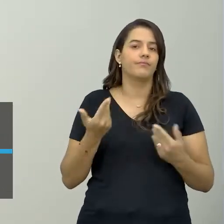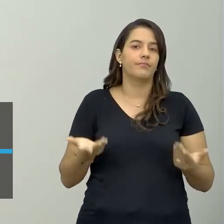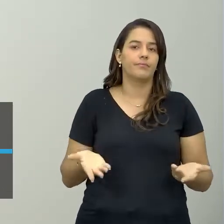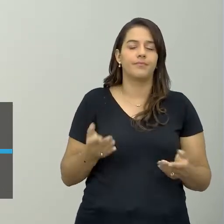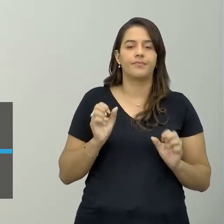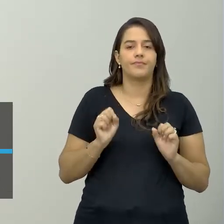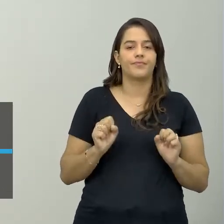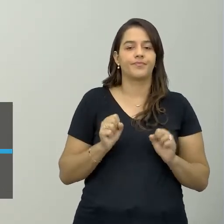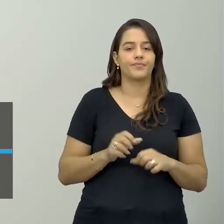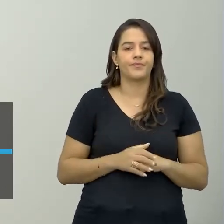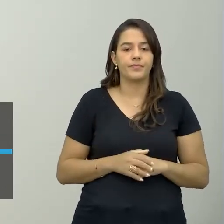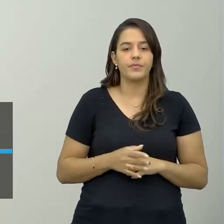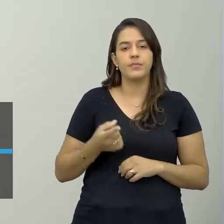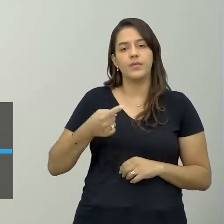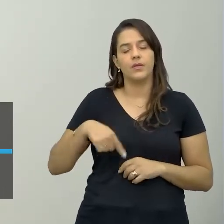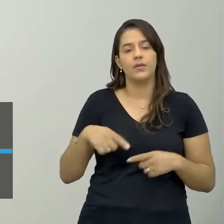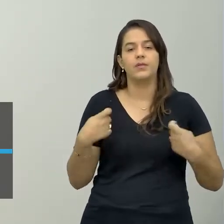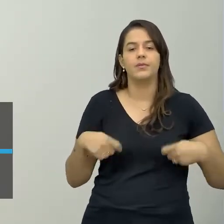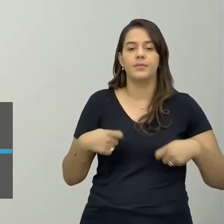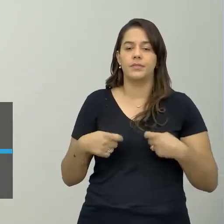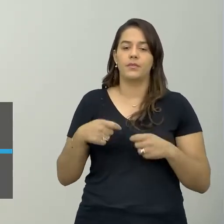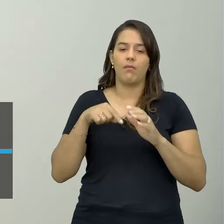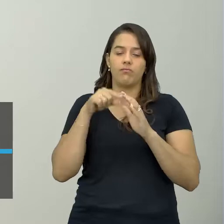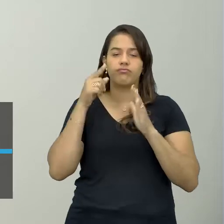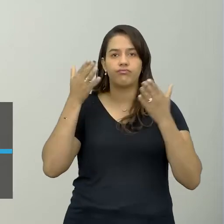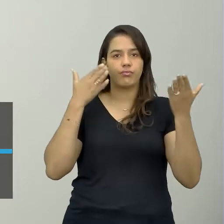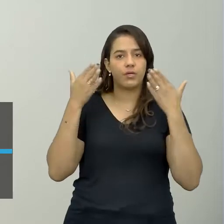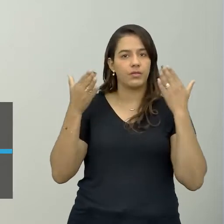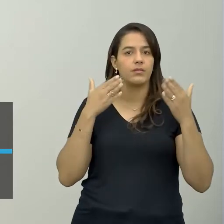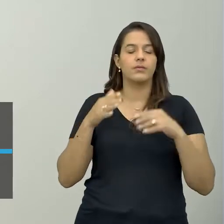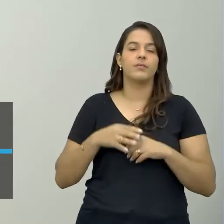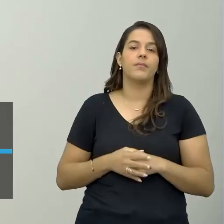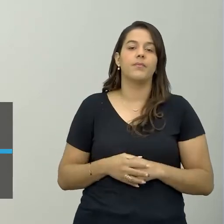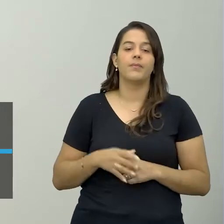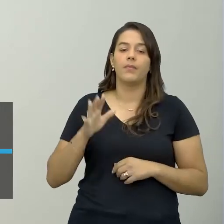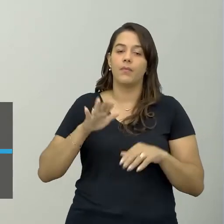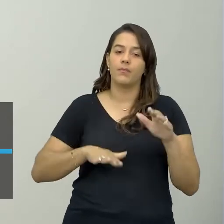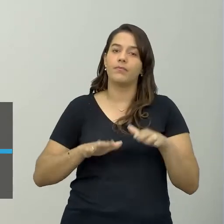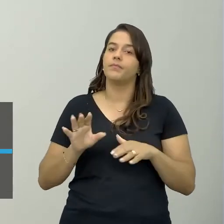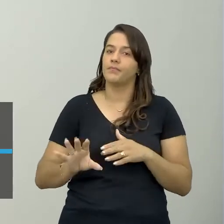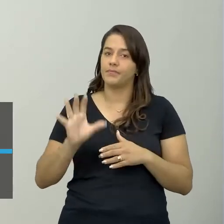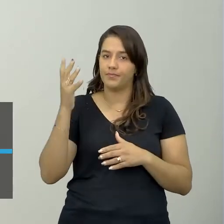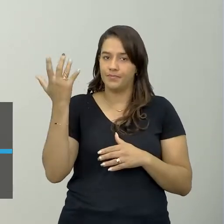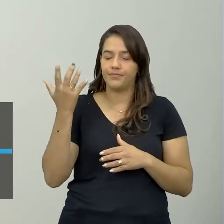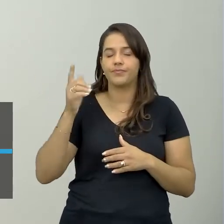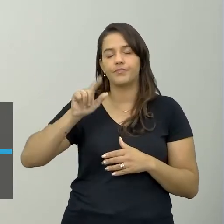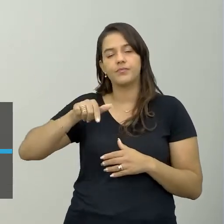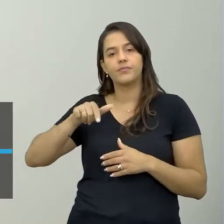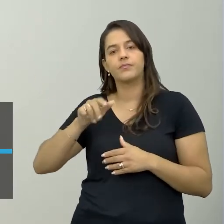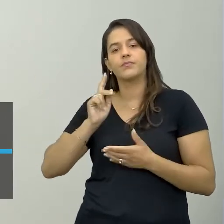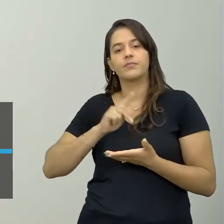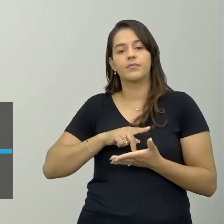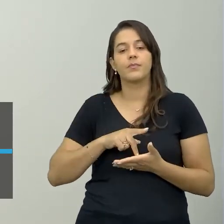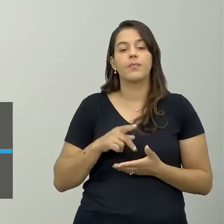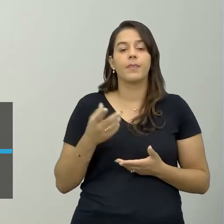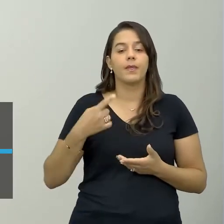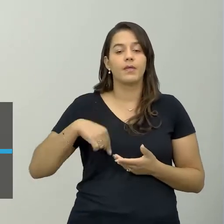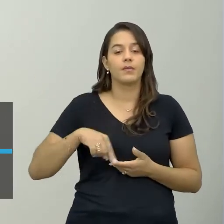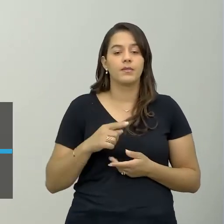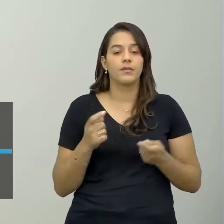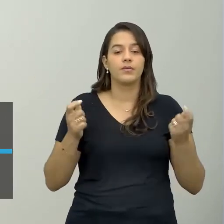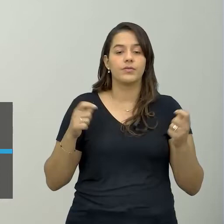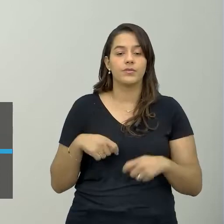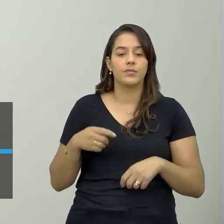talvez justamente é isso que a gente tem que estar analisando. Esses ciclos, eles acontecem? Acontecem. Mas até que ponto a gente não